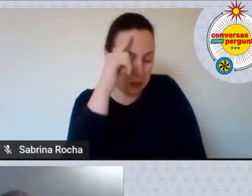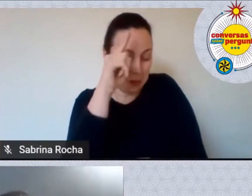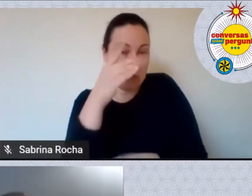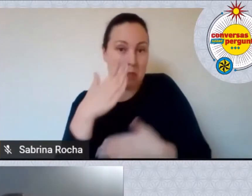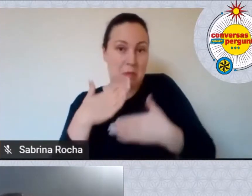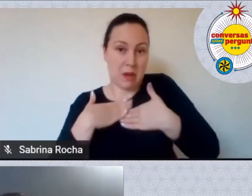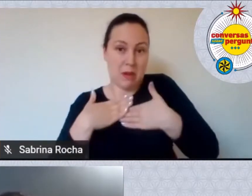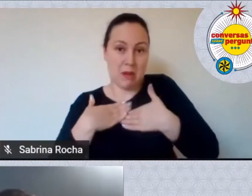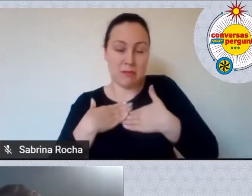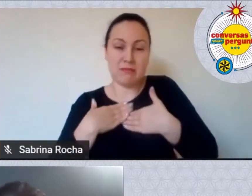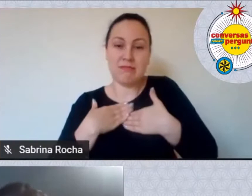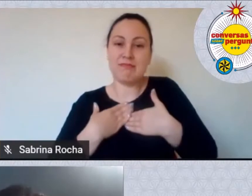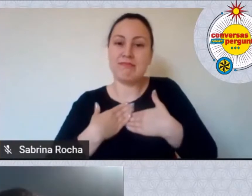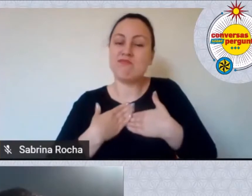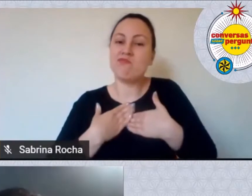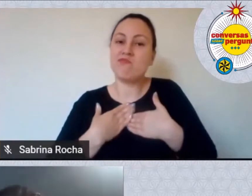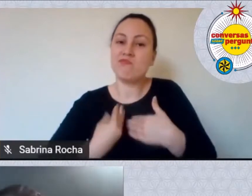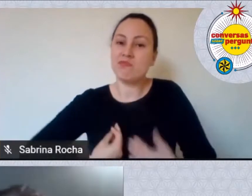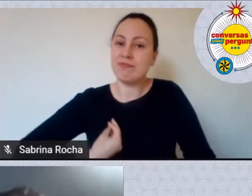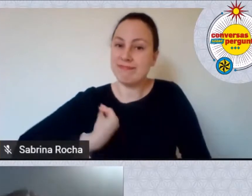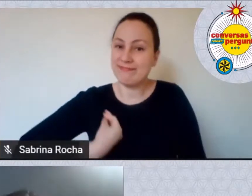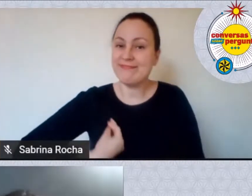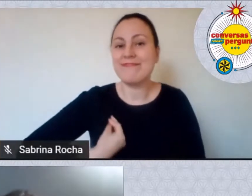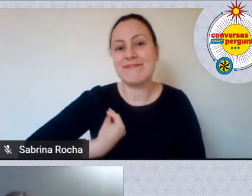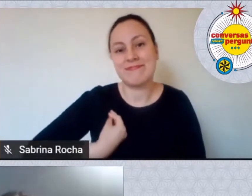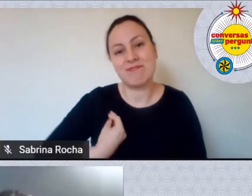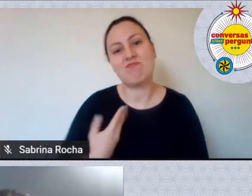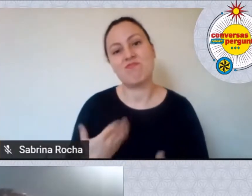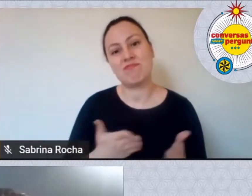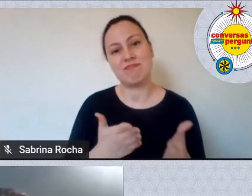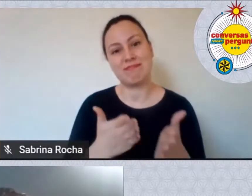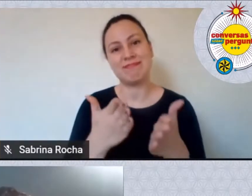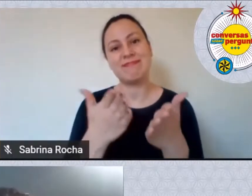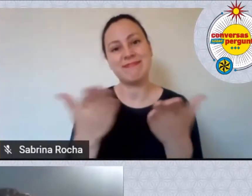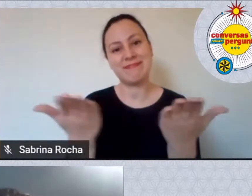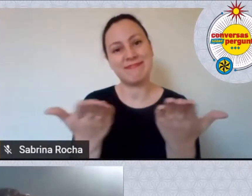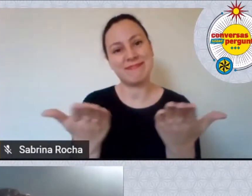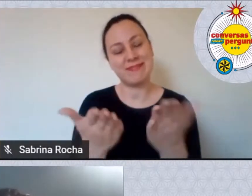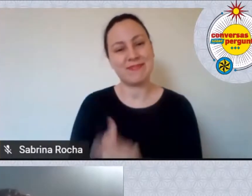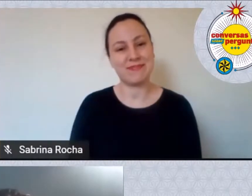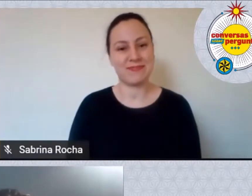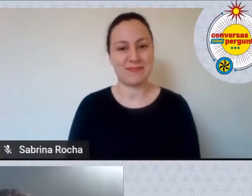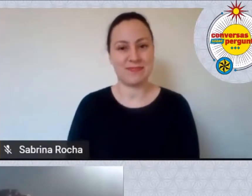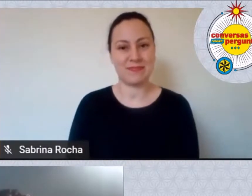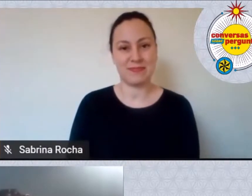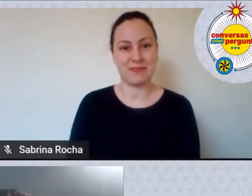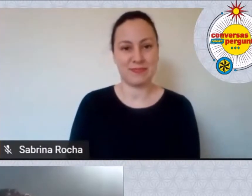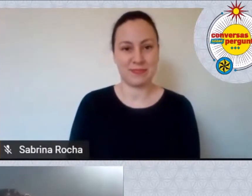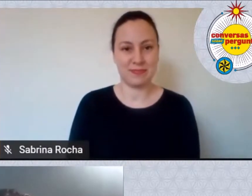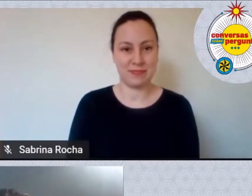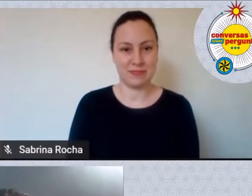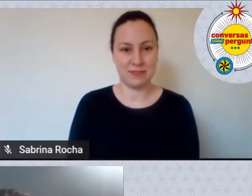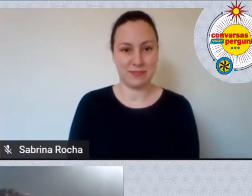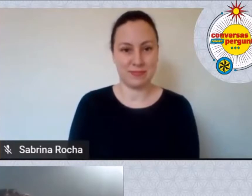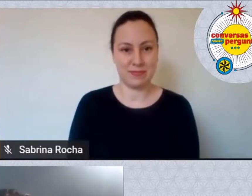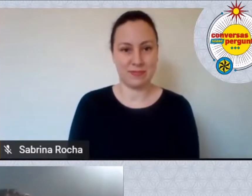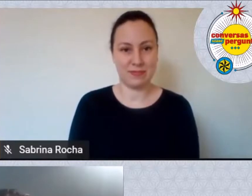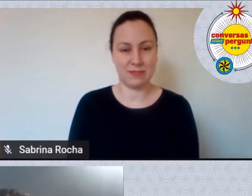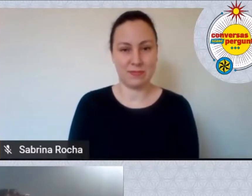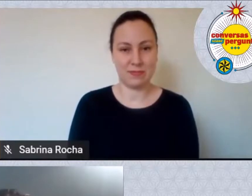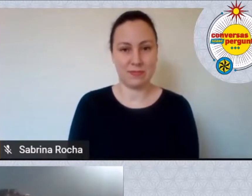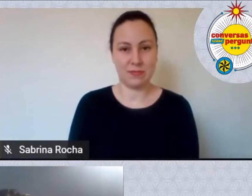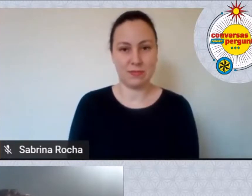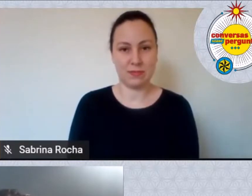de sobreviver e de viver nessa travessia pandêmica. Né? Se a gente pensar que